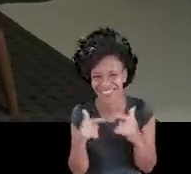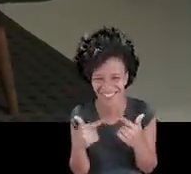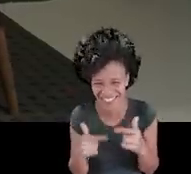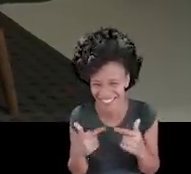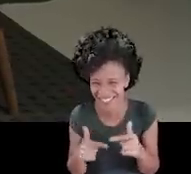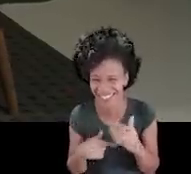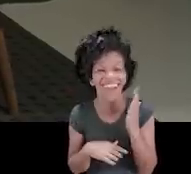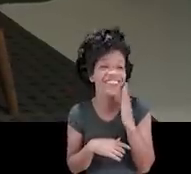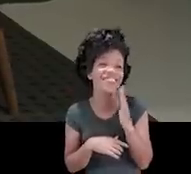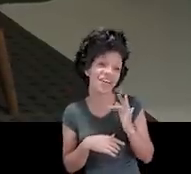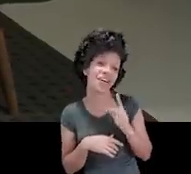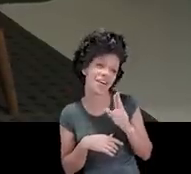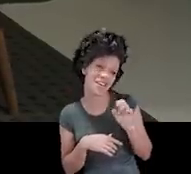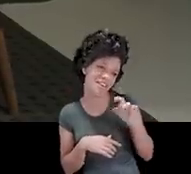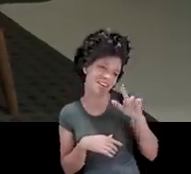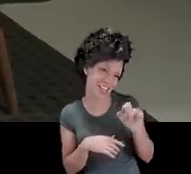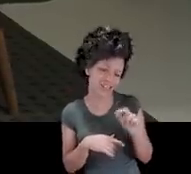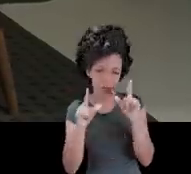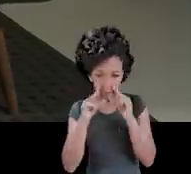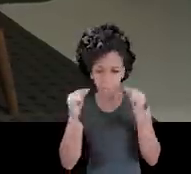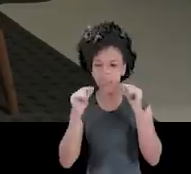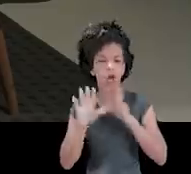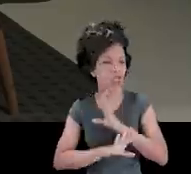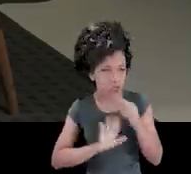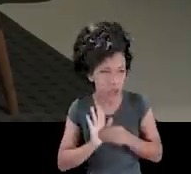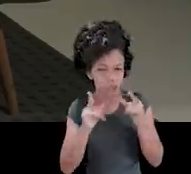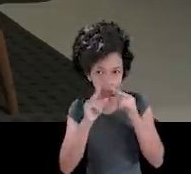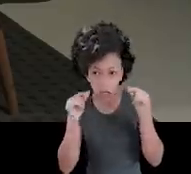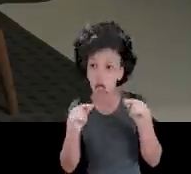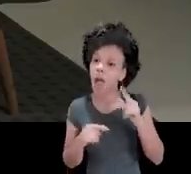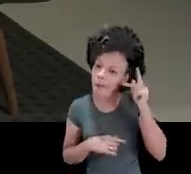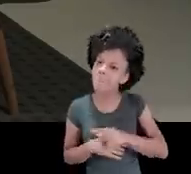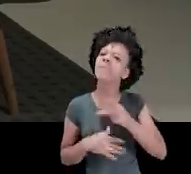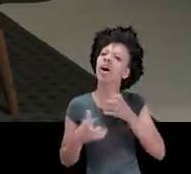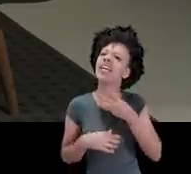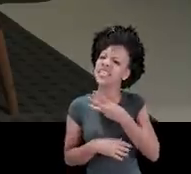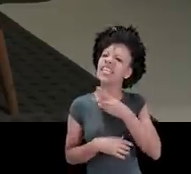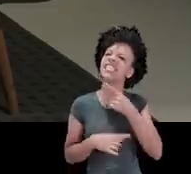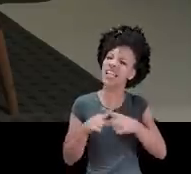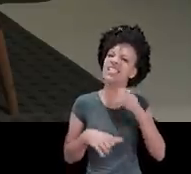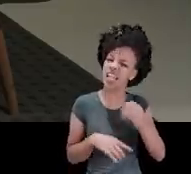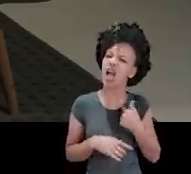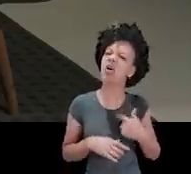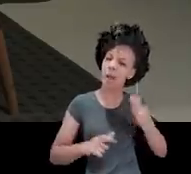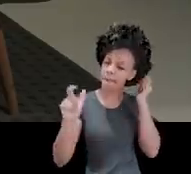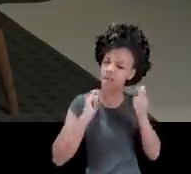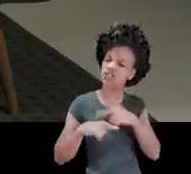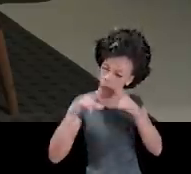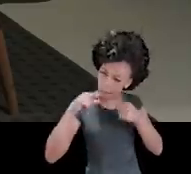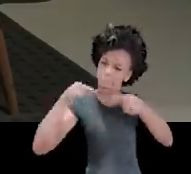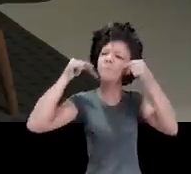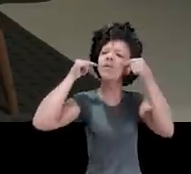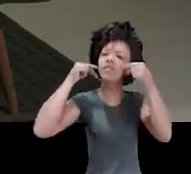Sabe que o Fred deixou o bigode por causa do Felipão, aí somos todos bigode. Uhum. Aí eu falei, porra, se ganhar de 3-0 do México, eu deixo o bigode. Eu ainda deixei